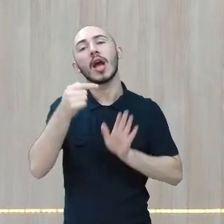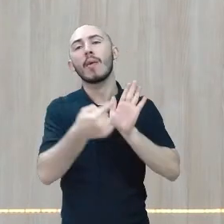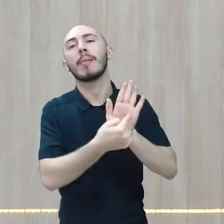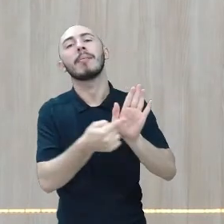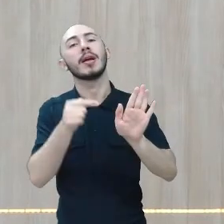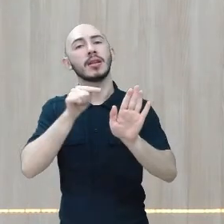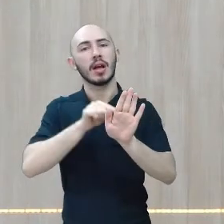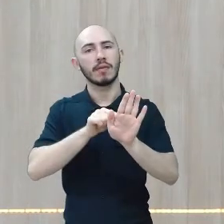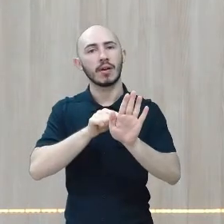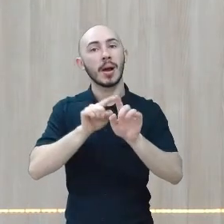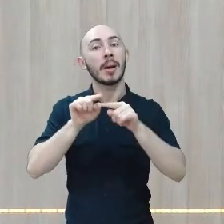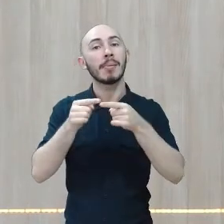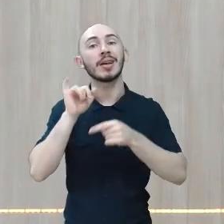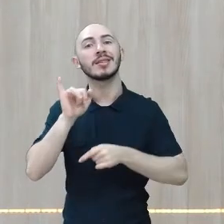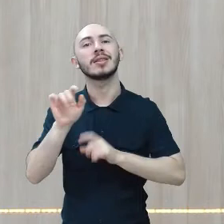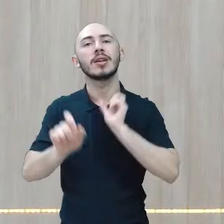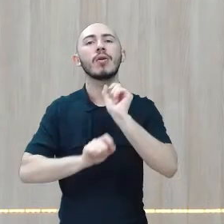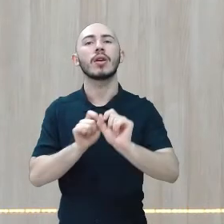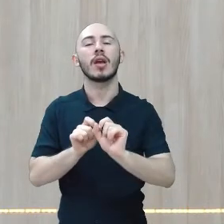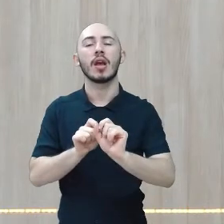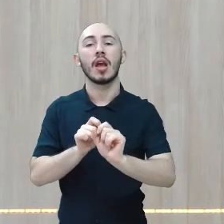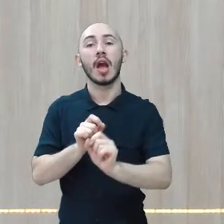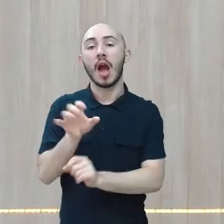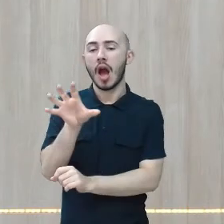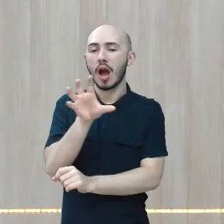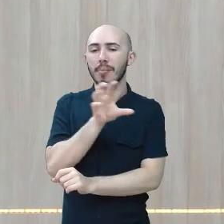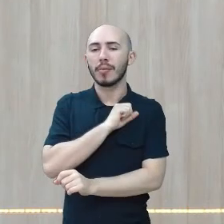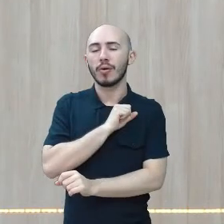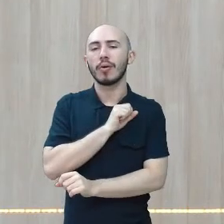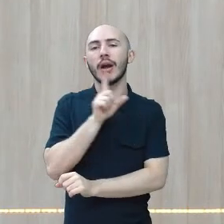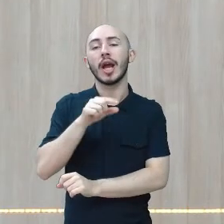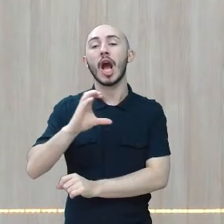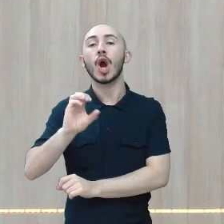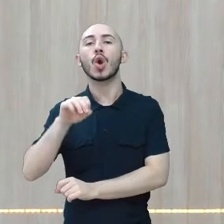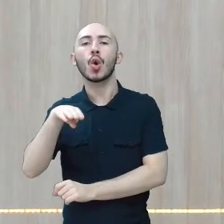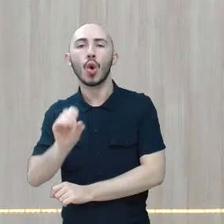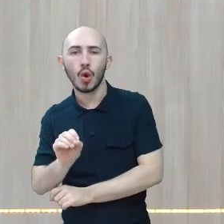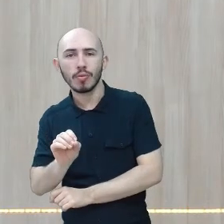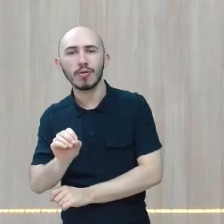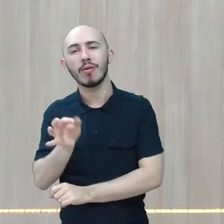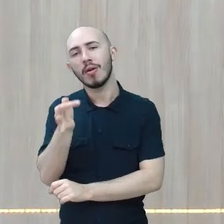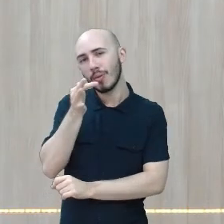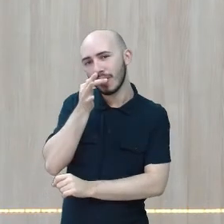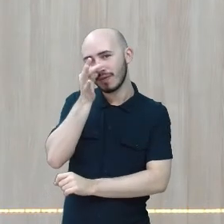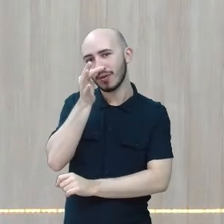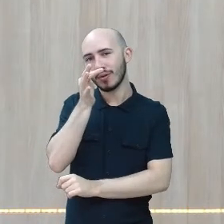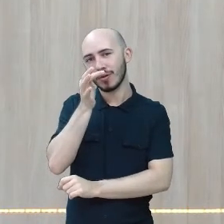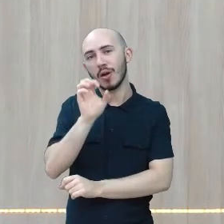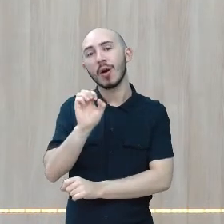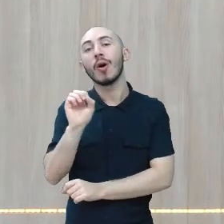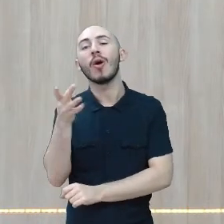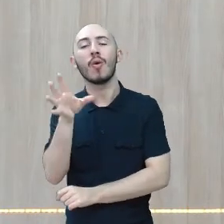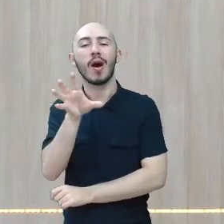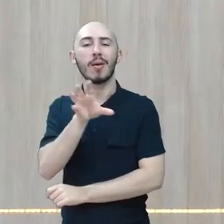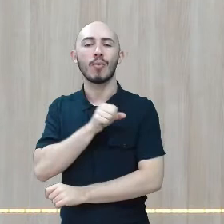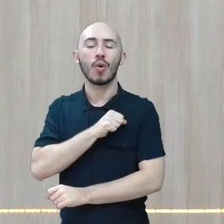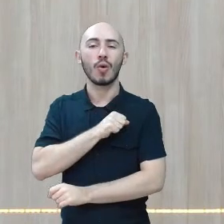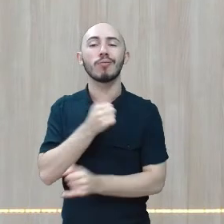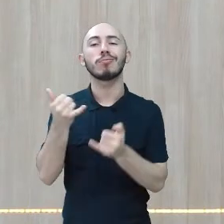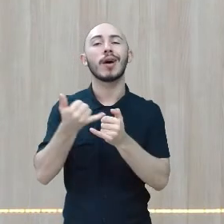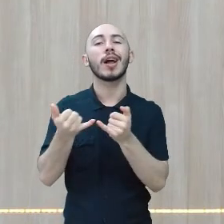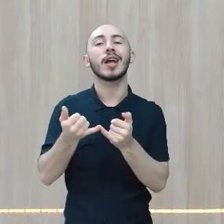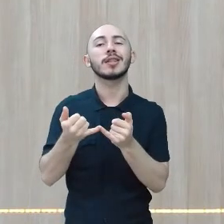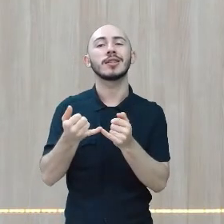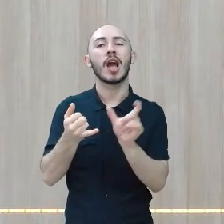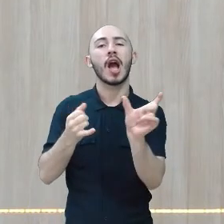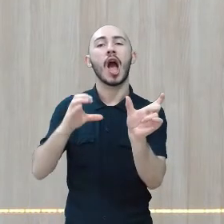metáfora, mas quando você vê o amor é como uma flor, o amor é como o motor do carro, quando você vê tal como o